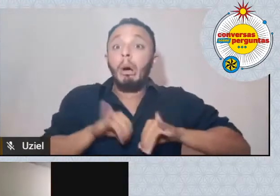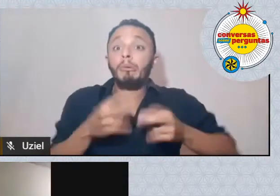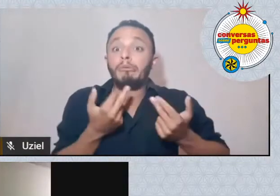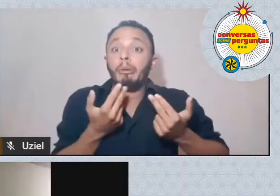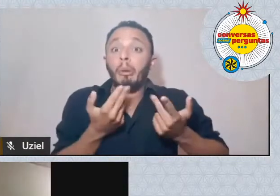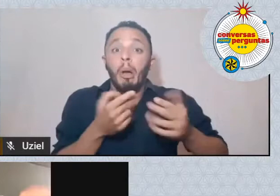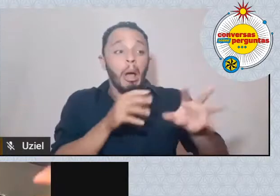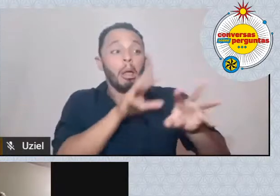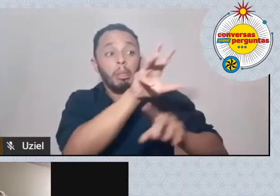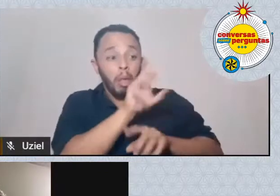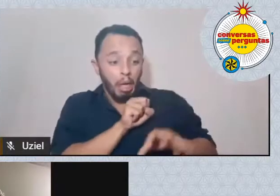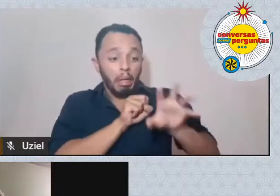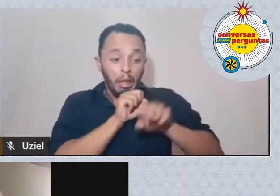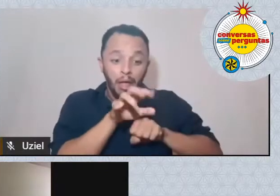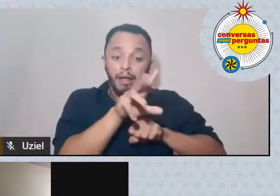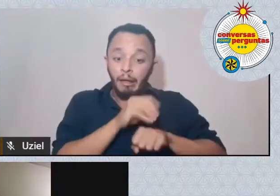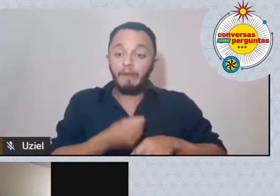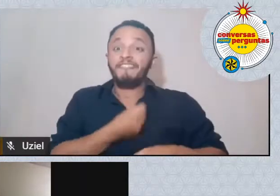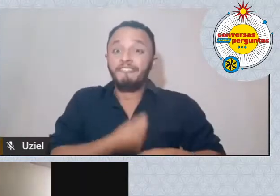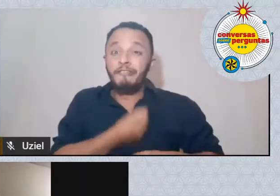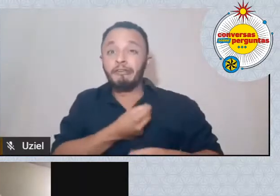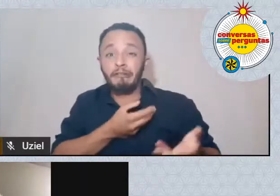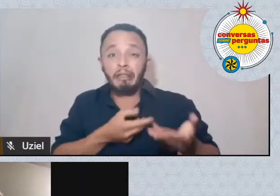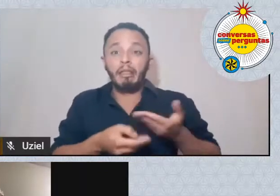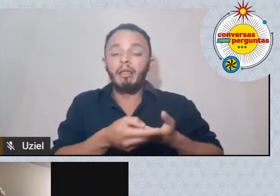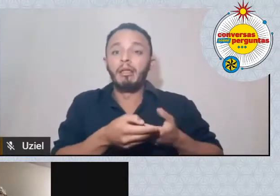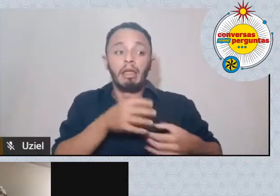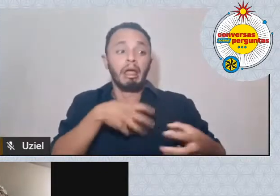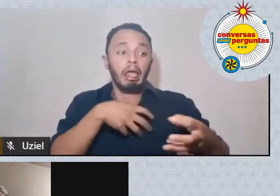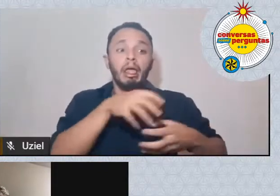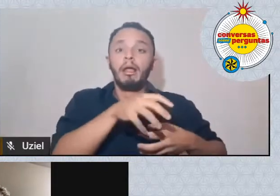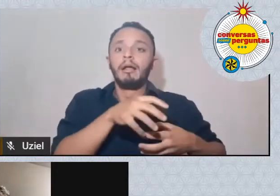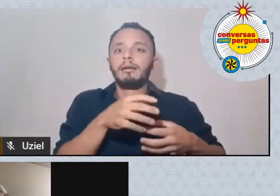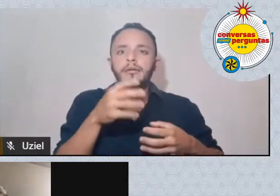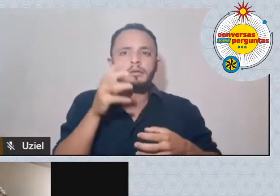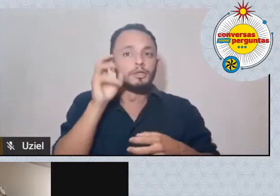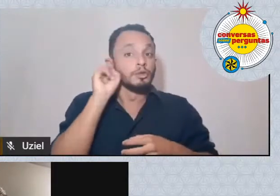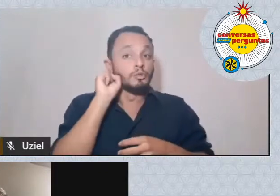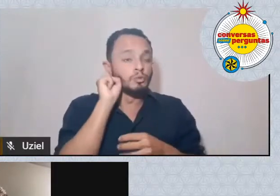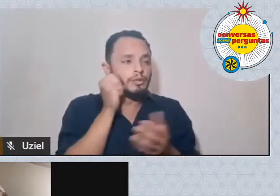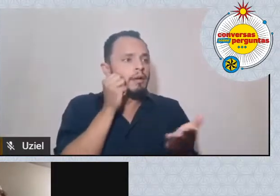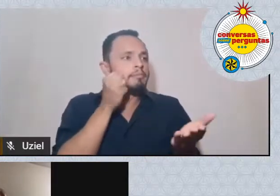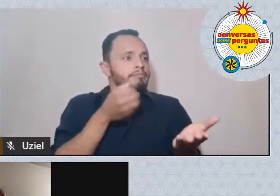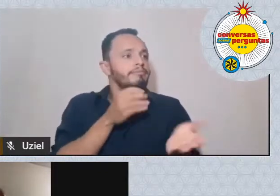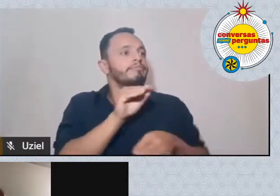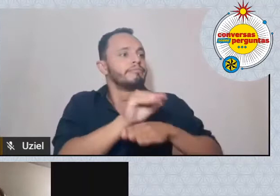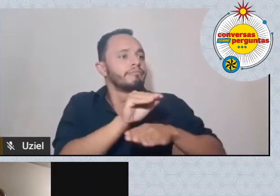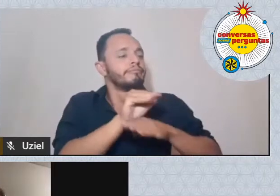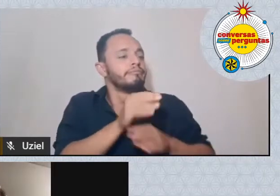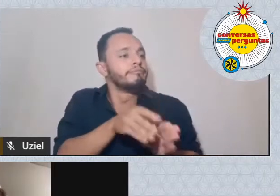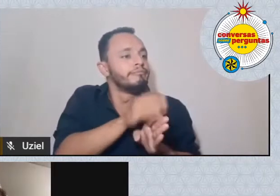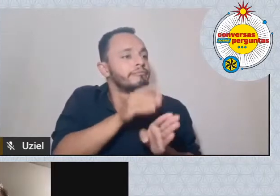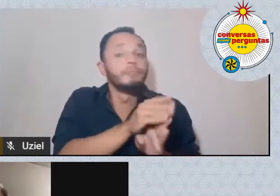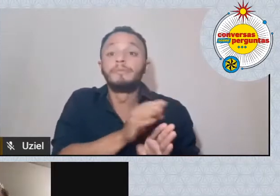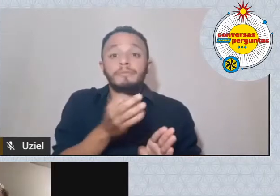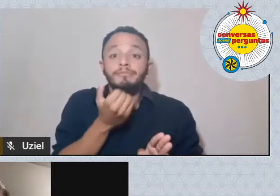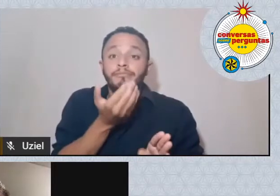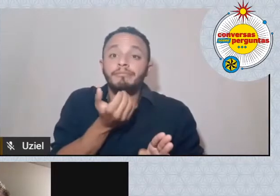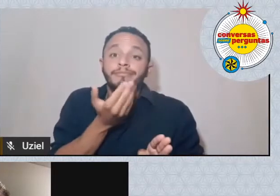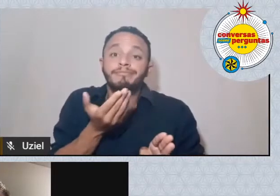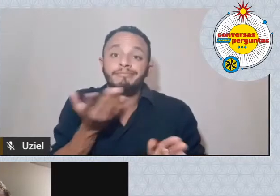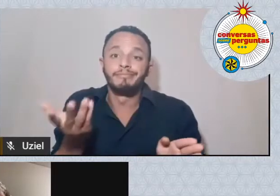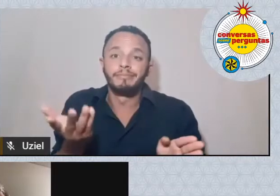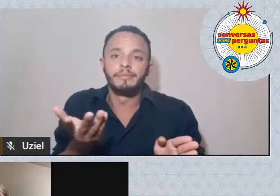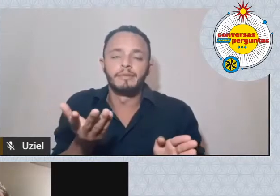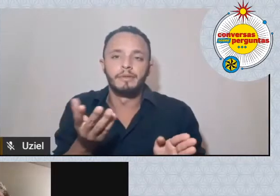e passo a viver aquilo que o outro daí também não consigo escutá-lo. Né? Mas a escuta não é prerrogativa nem privilégio de